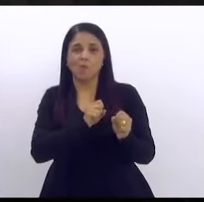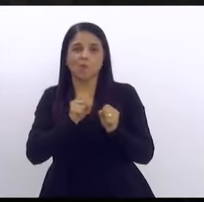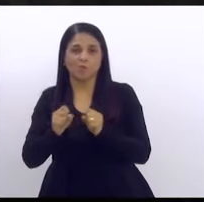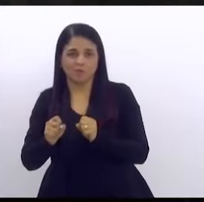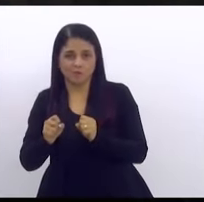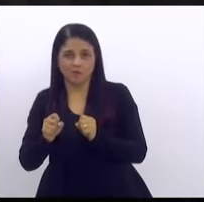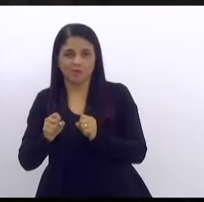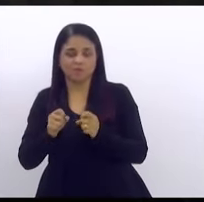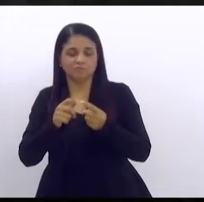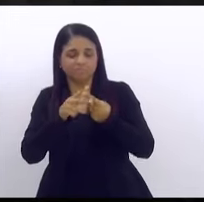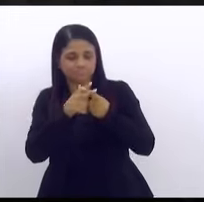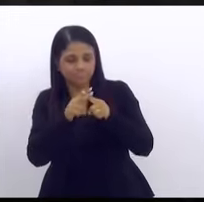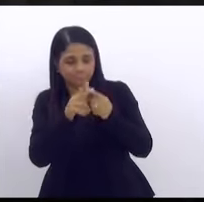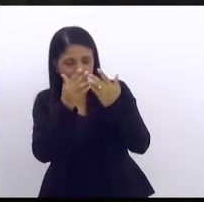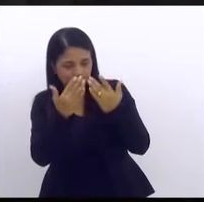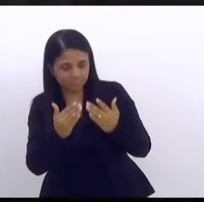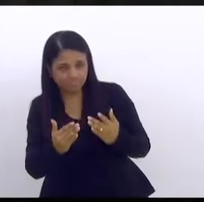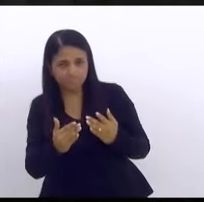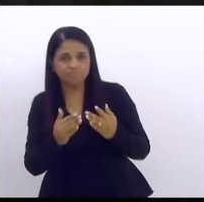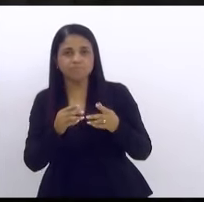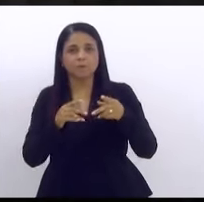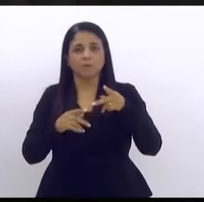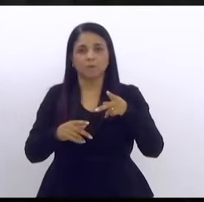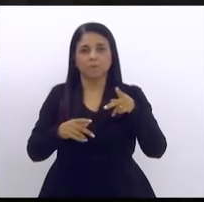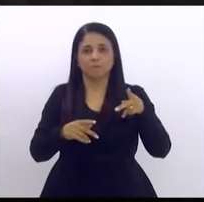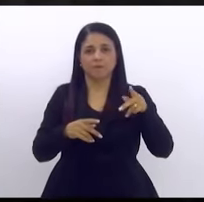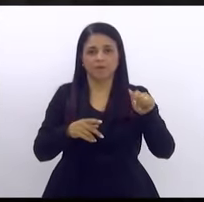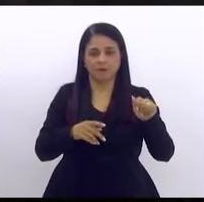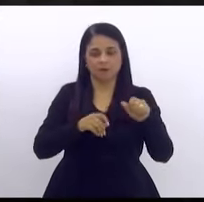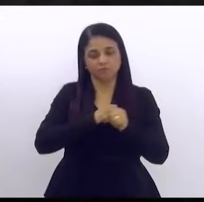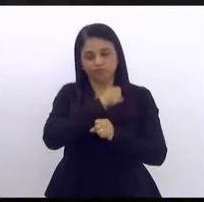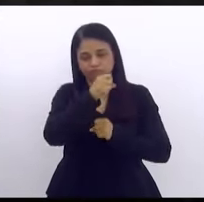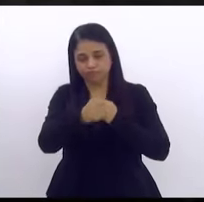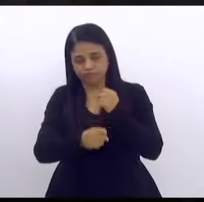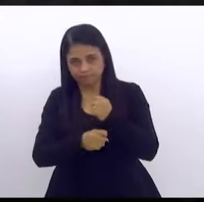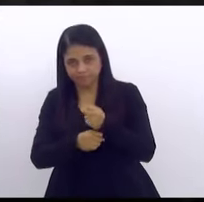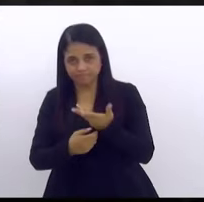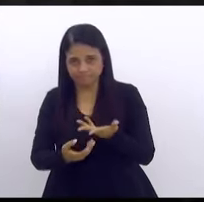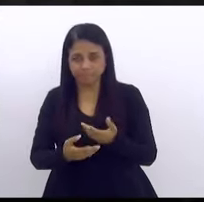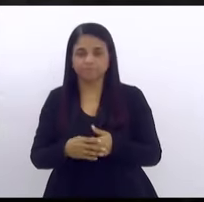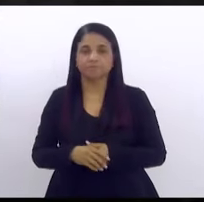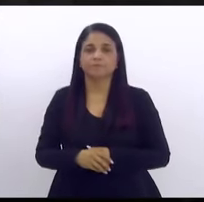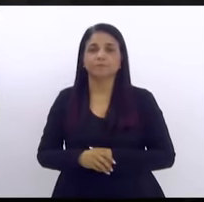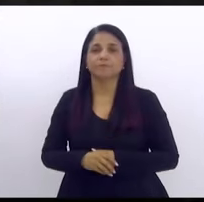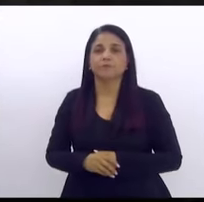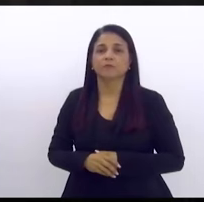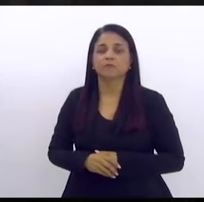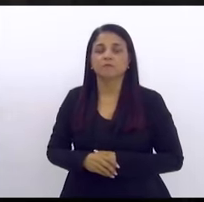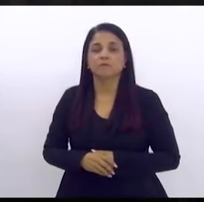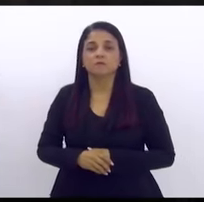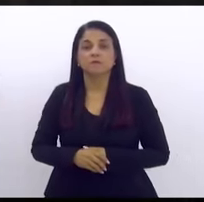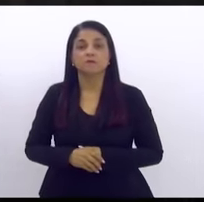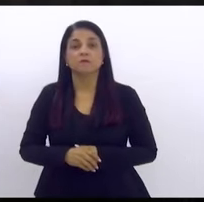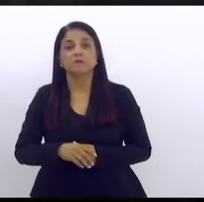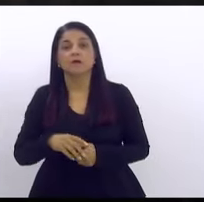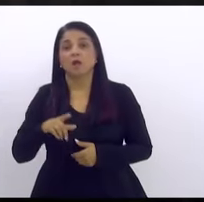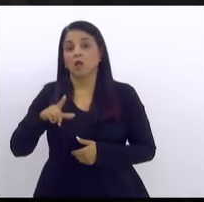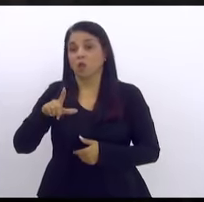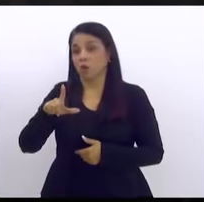fazer a revisão do PPA no ano seguinte. Bom, e aí vem a